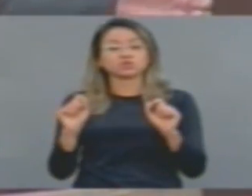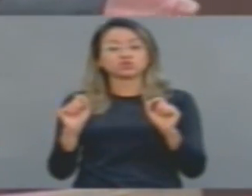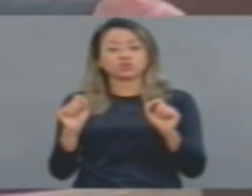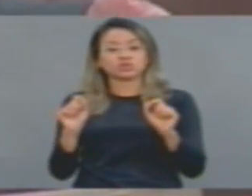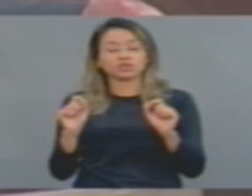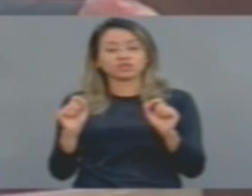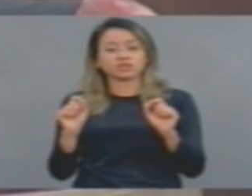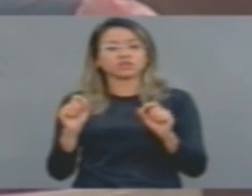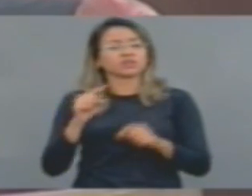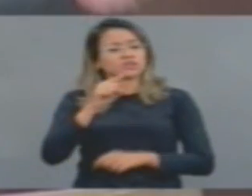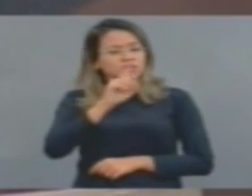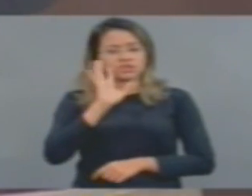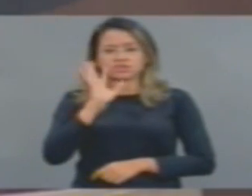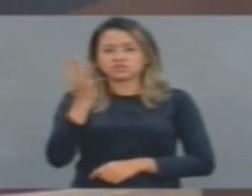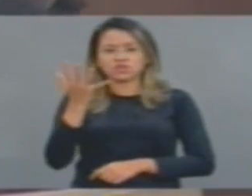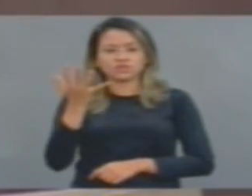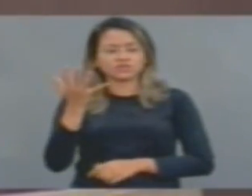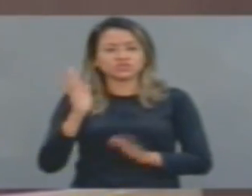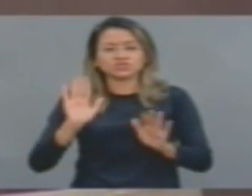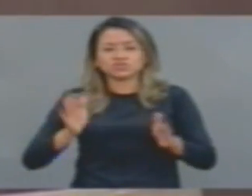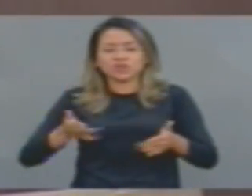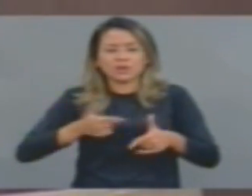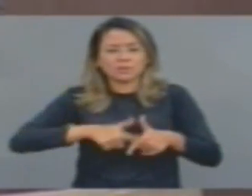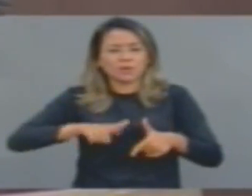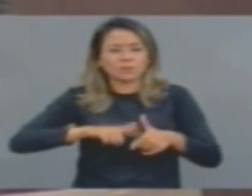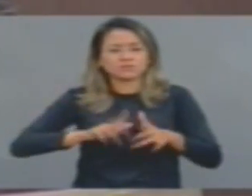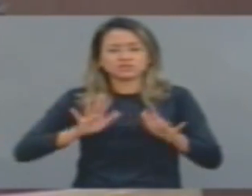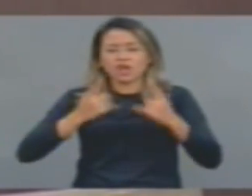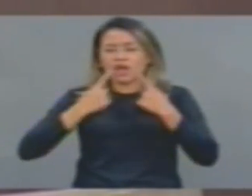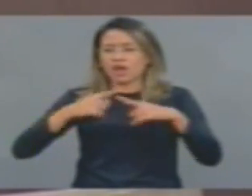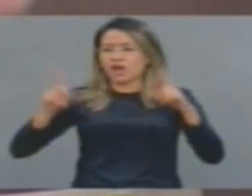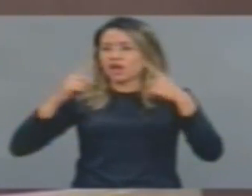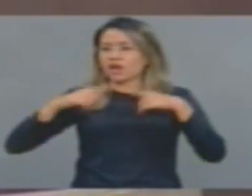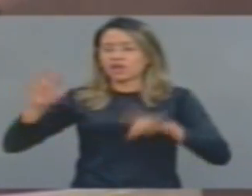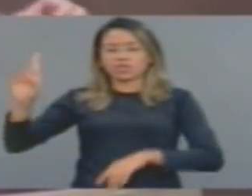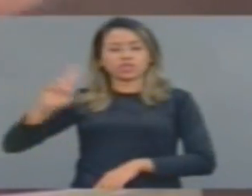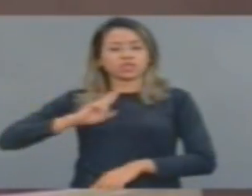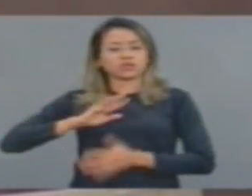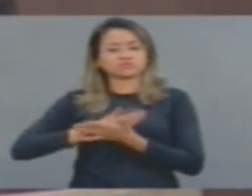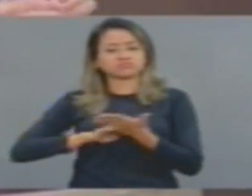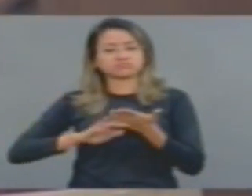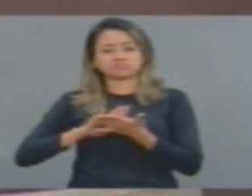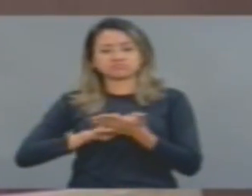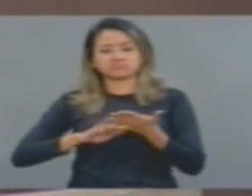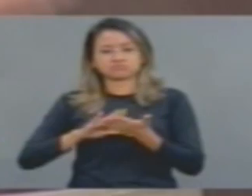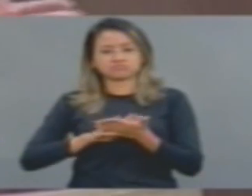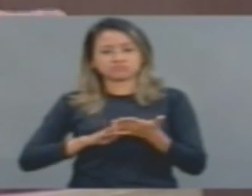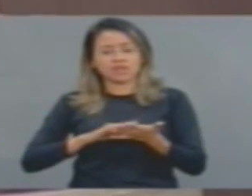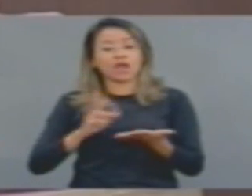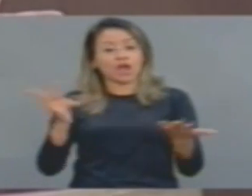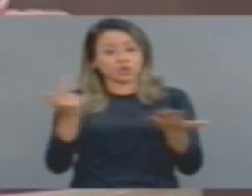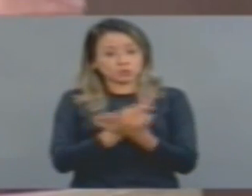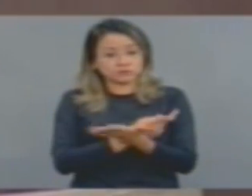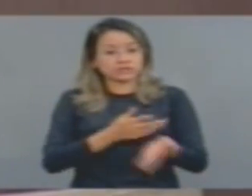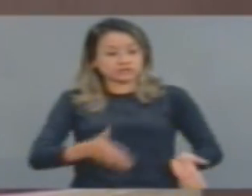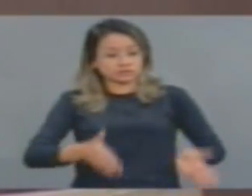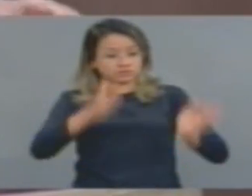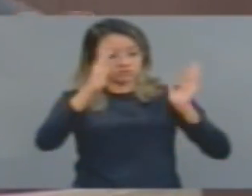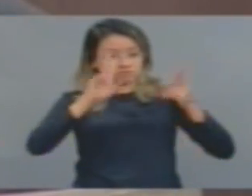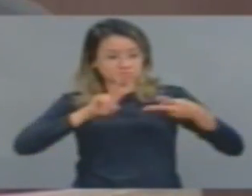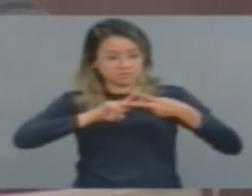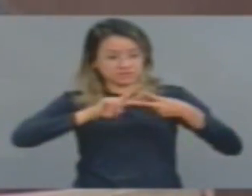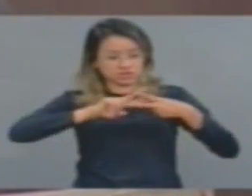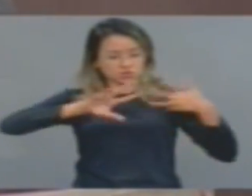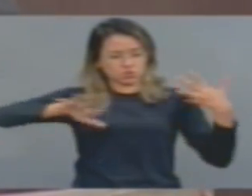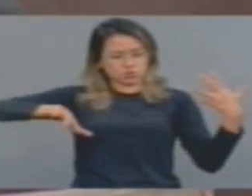do sistema. Já foi feito em outros estados. As unidades onde acontecem rebeliões,